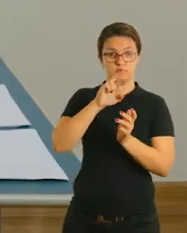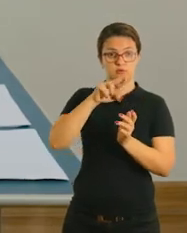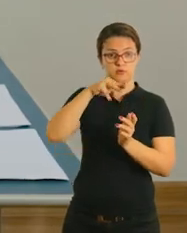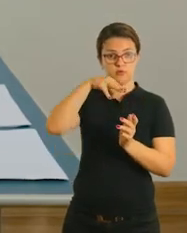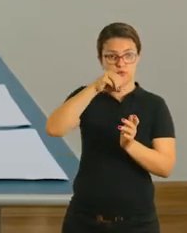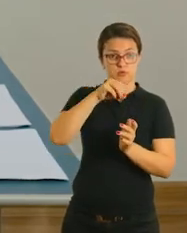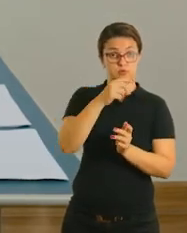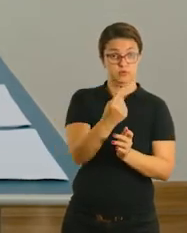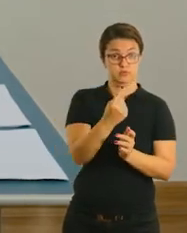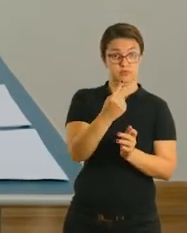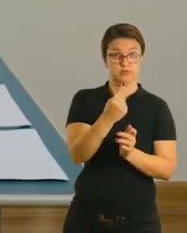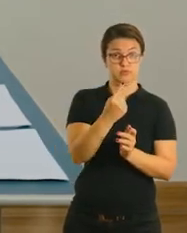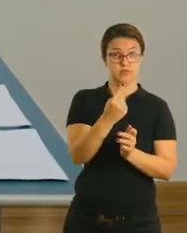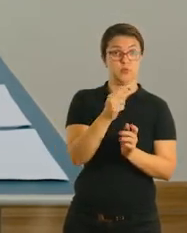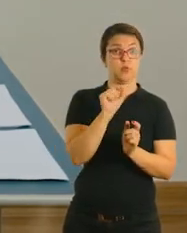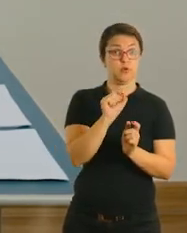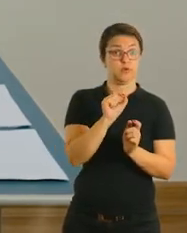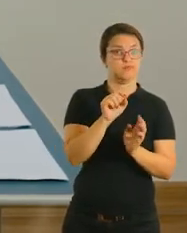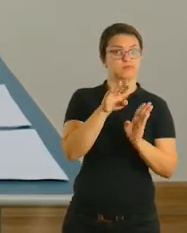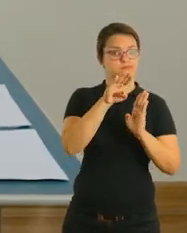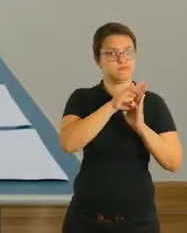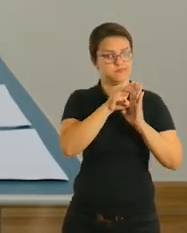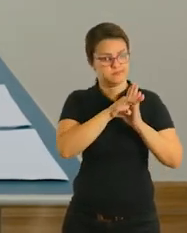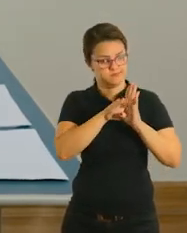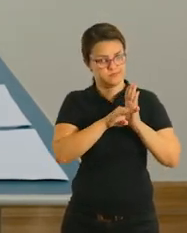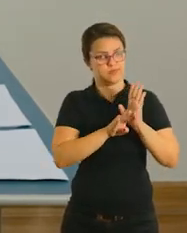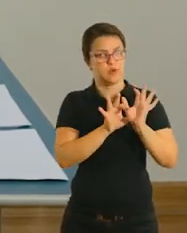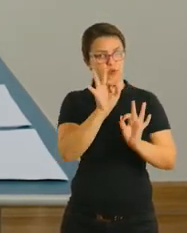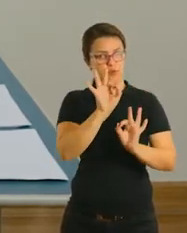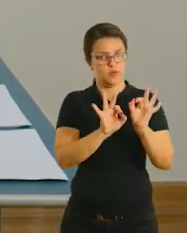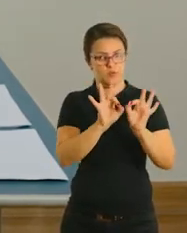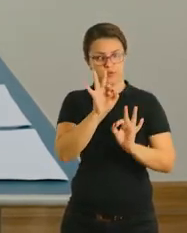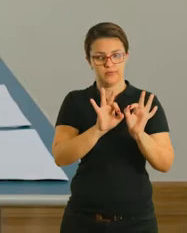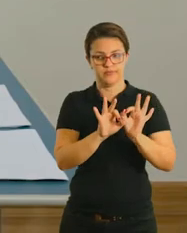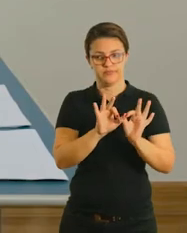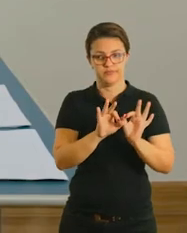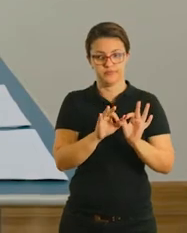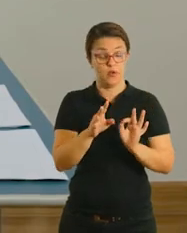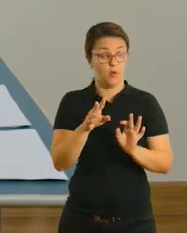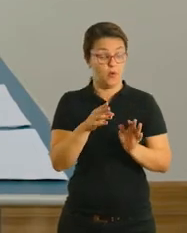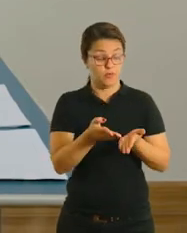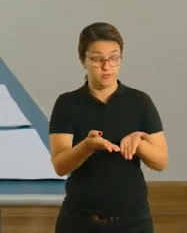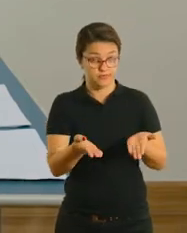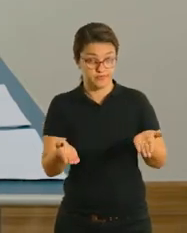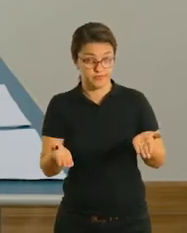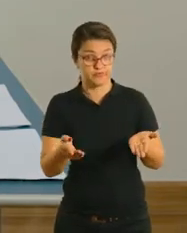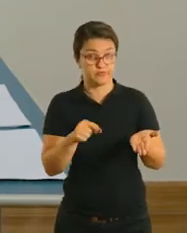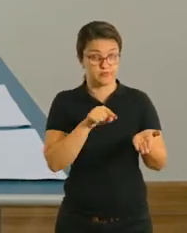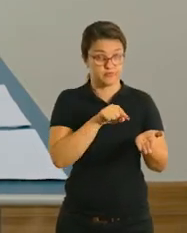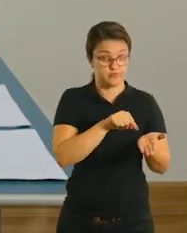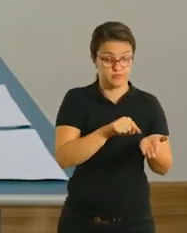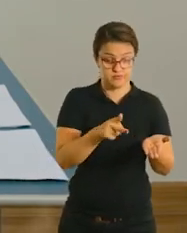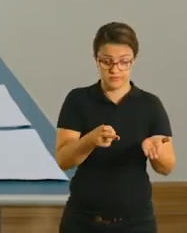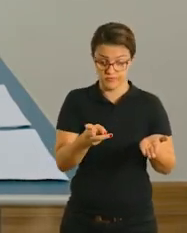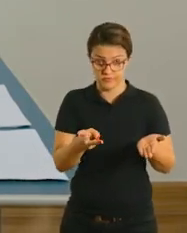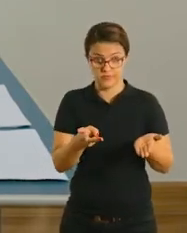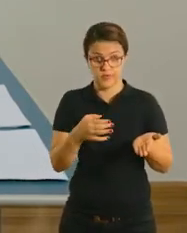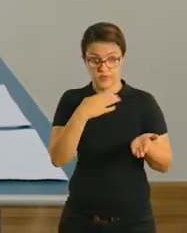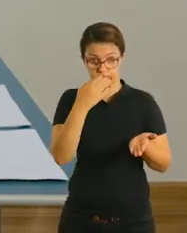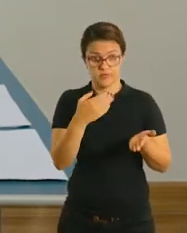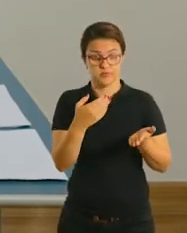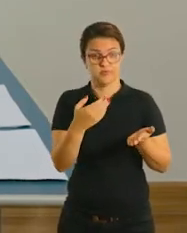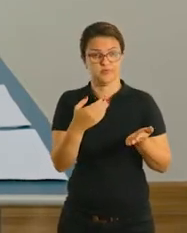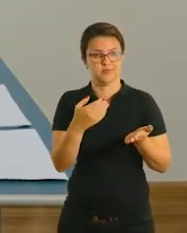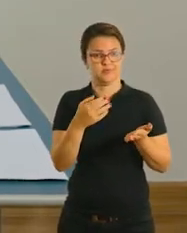a ordem. Veja bem, eu coloquei aqui três tipos de frutas diferentes na